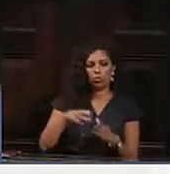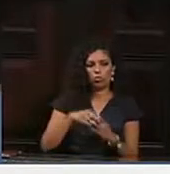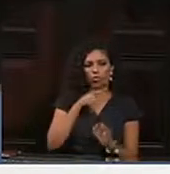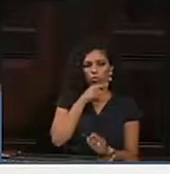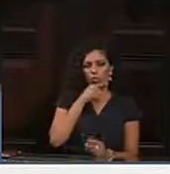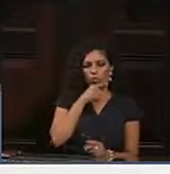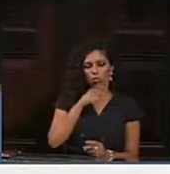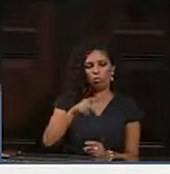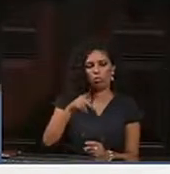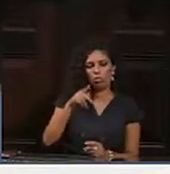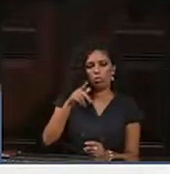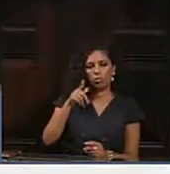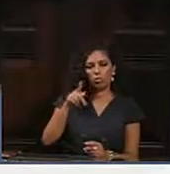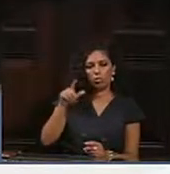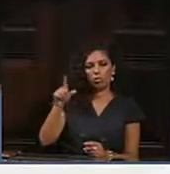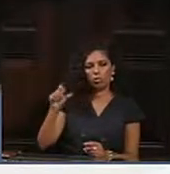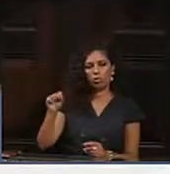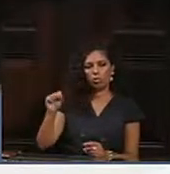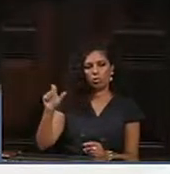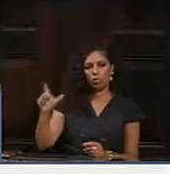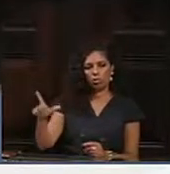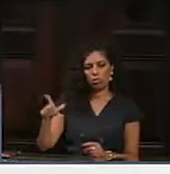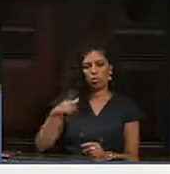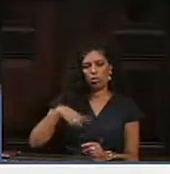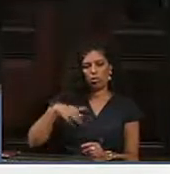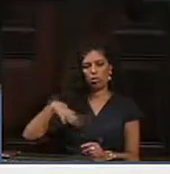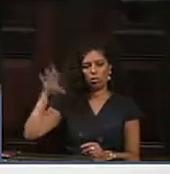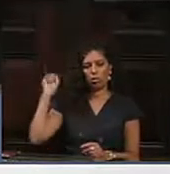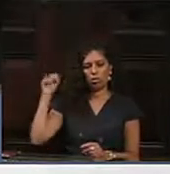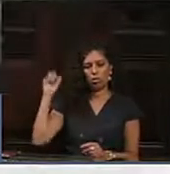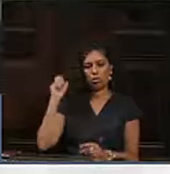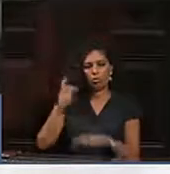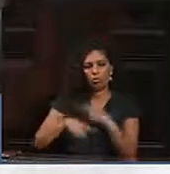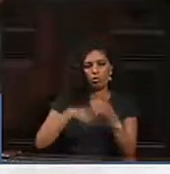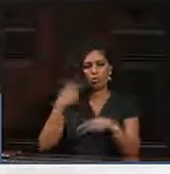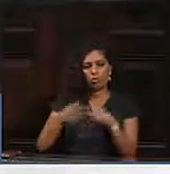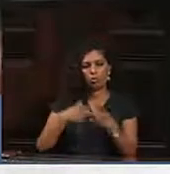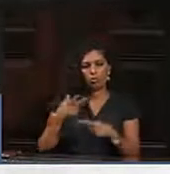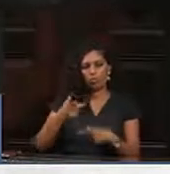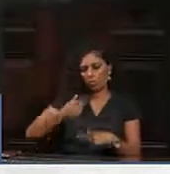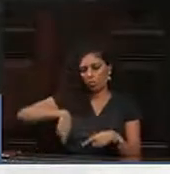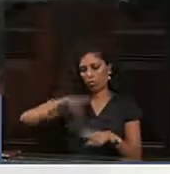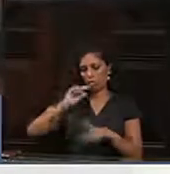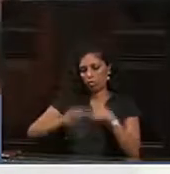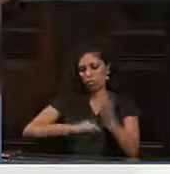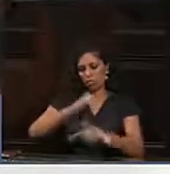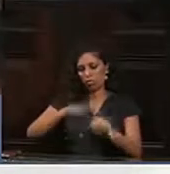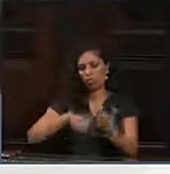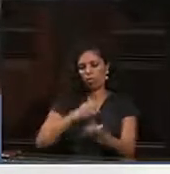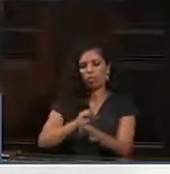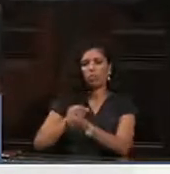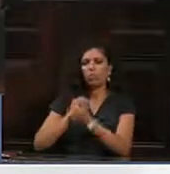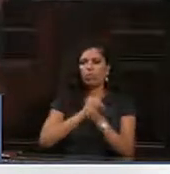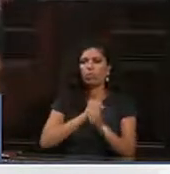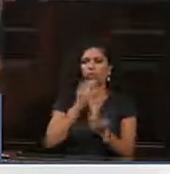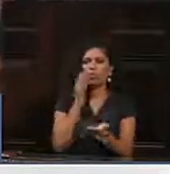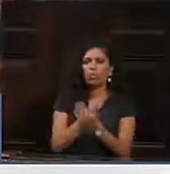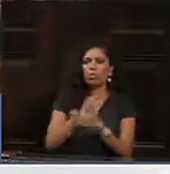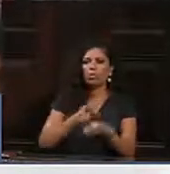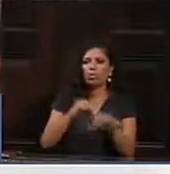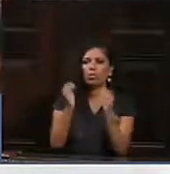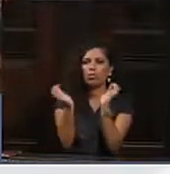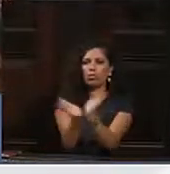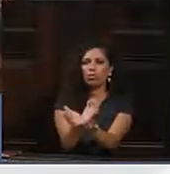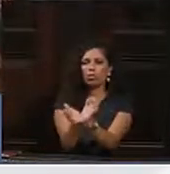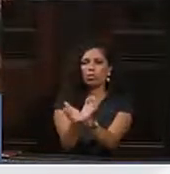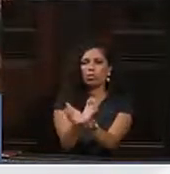do governador. Eu me filio às suas palavras, deputado. Sim. No sentido de que a gente tem que trabalhar efetivamente para terminar essa escravidão